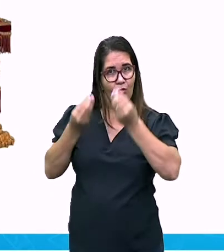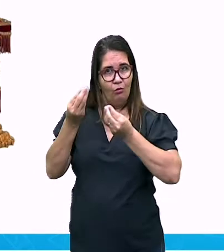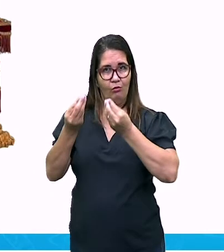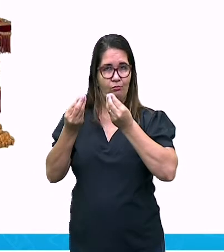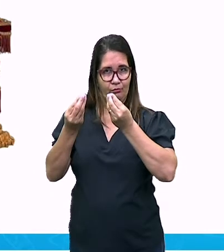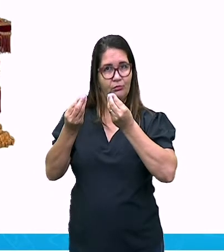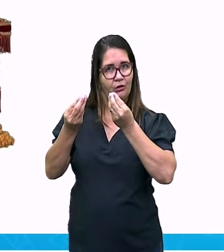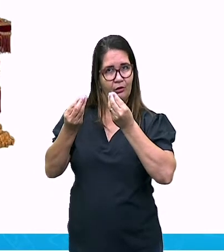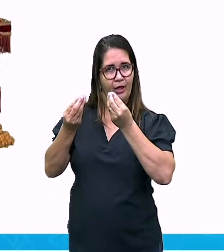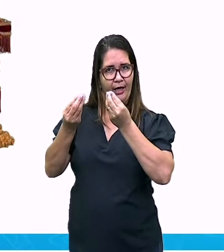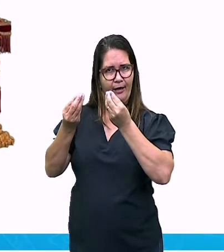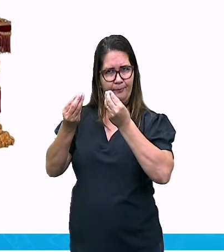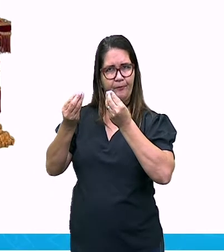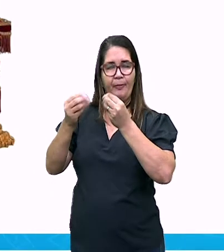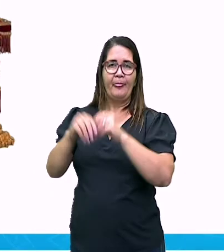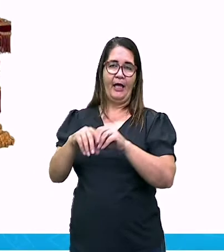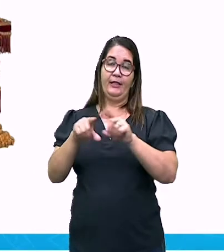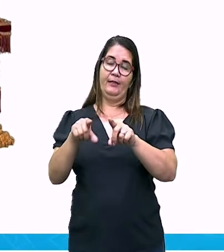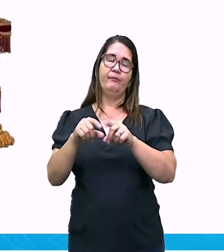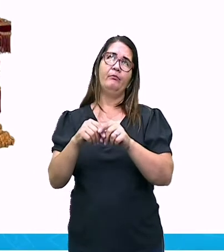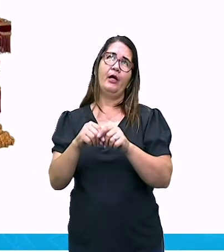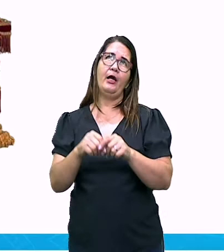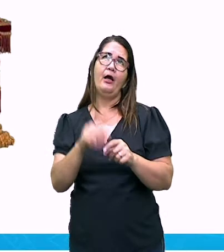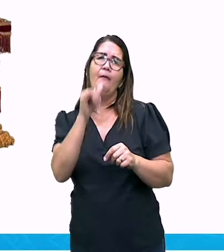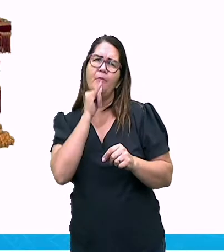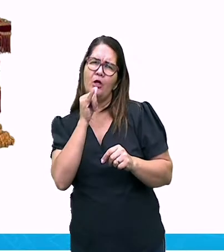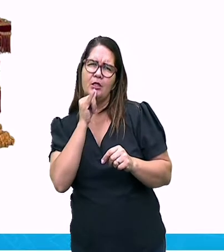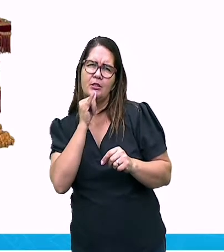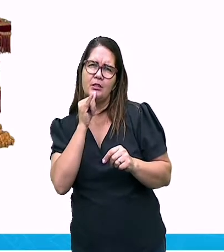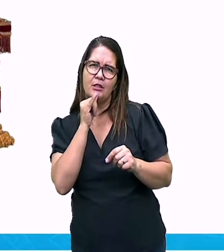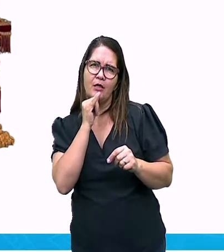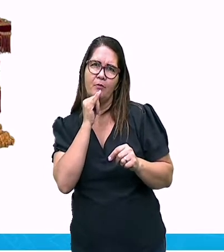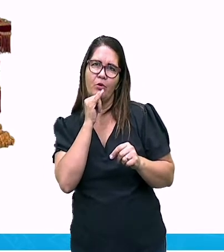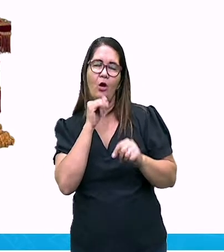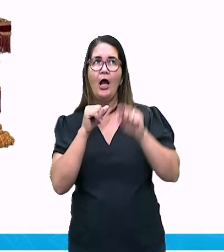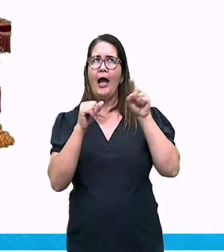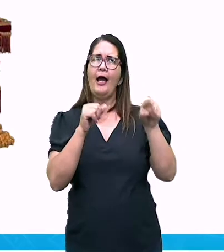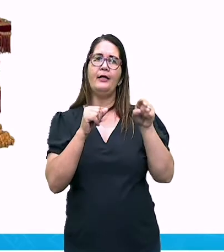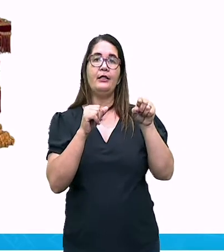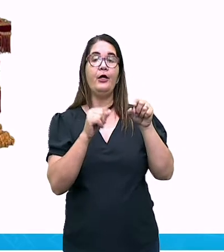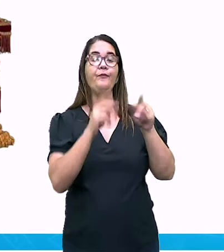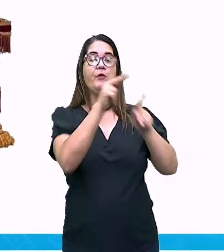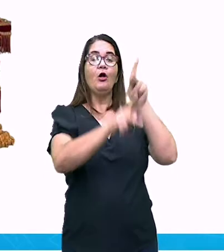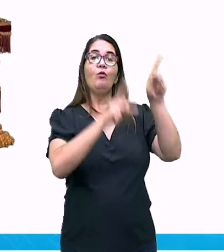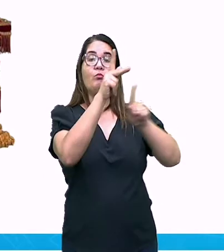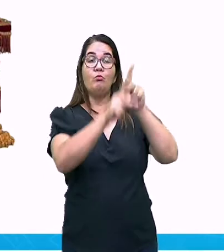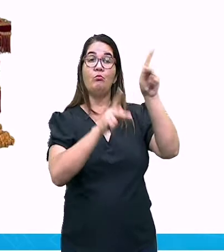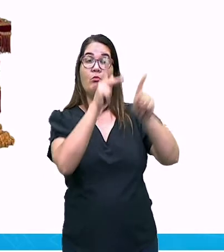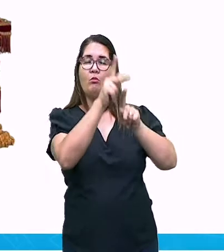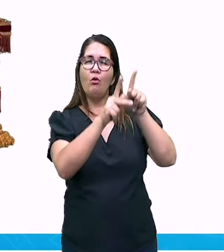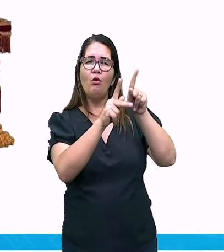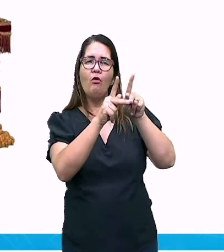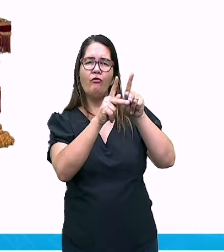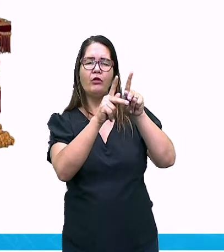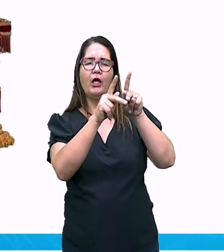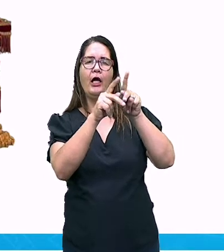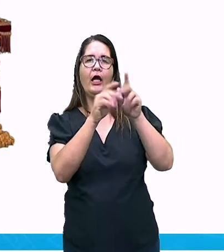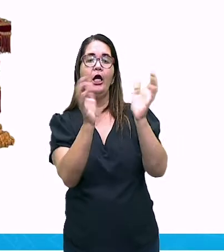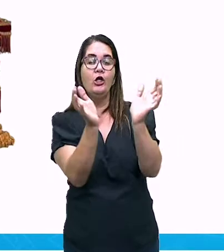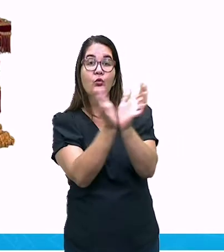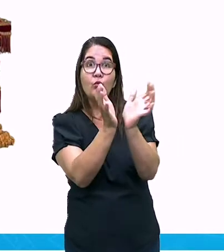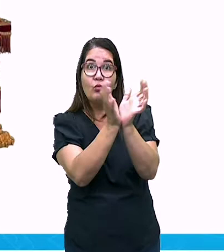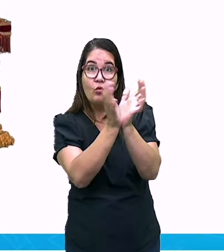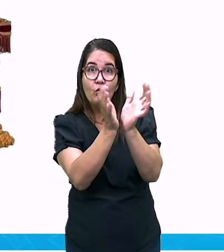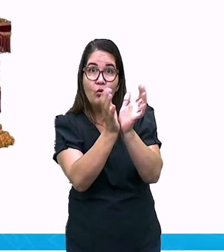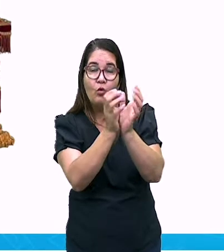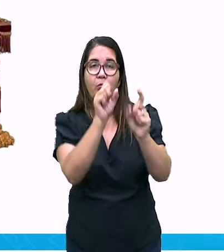tenha se estabelecido numa região em que o alimento era abundante, diferente do que a gente falou anteriormente, a